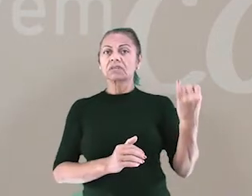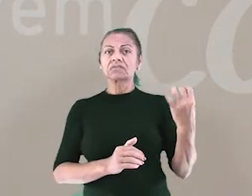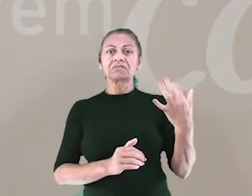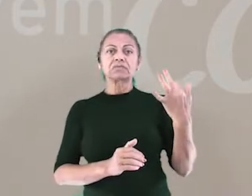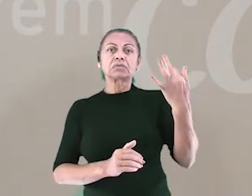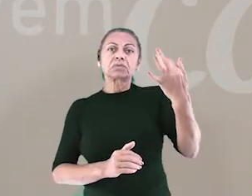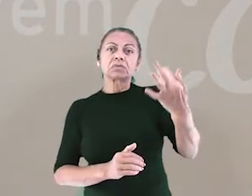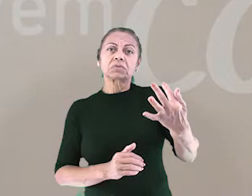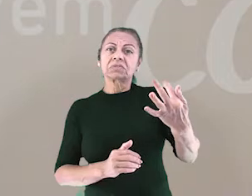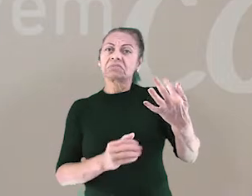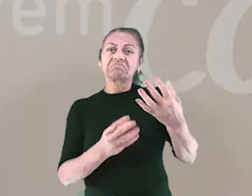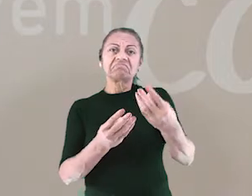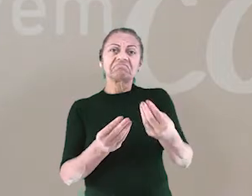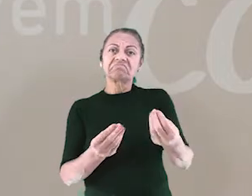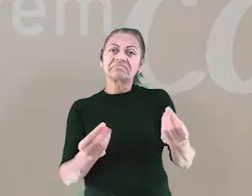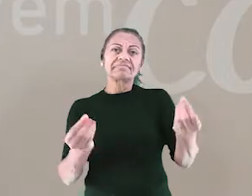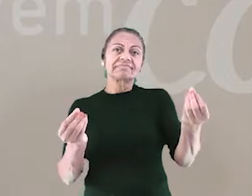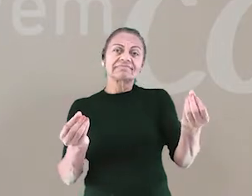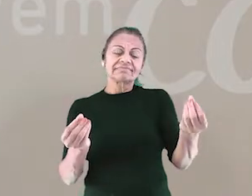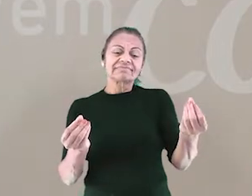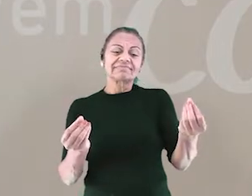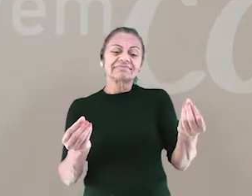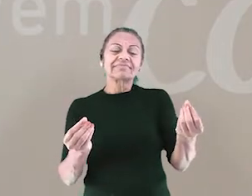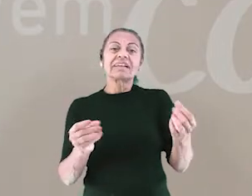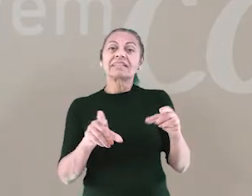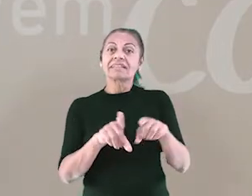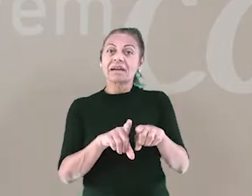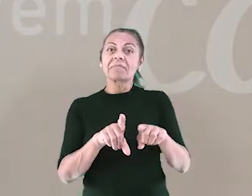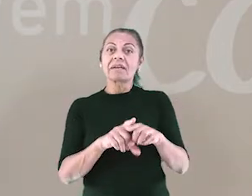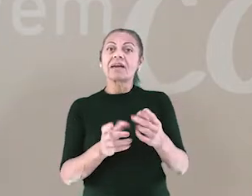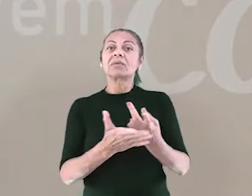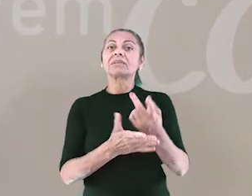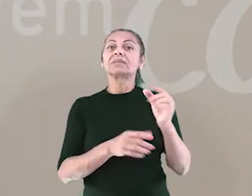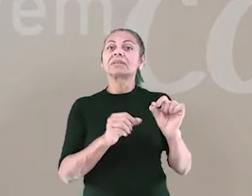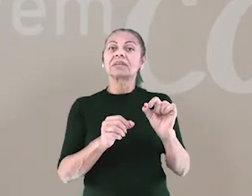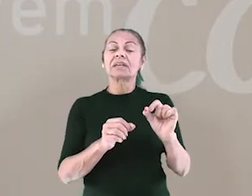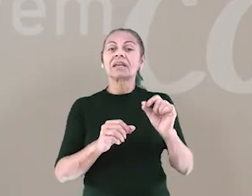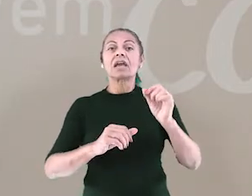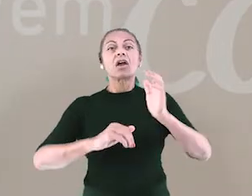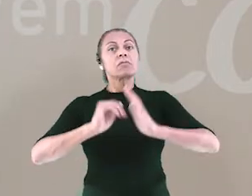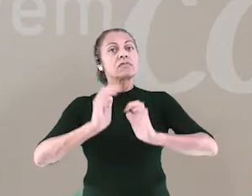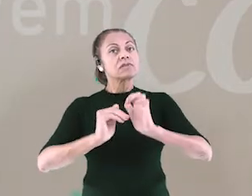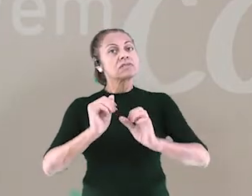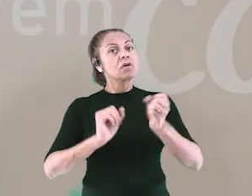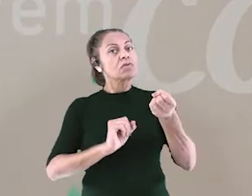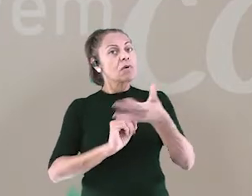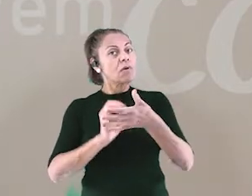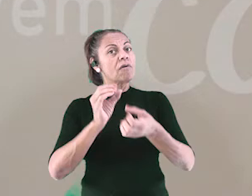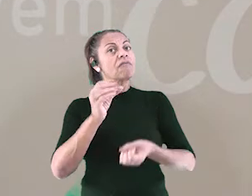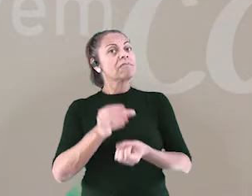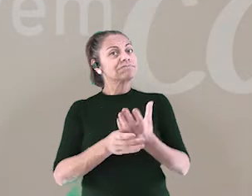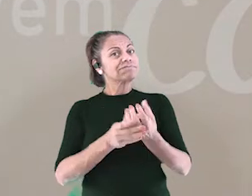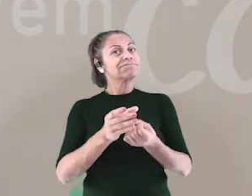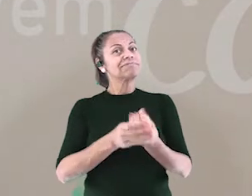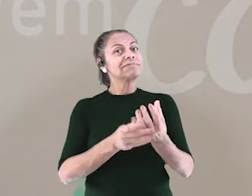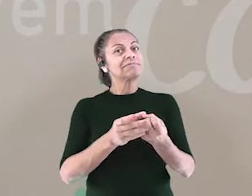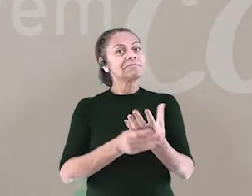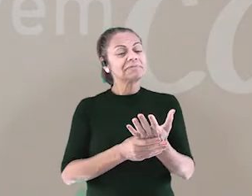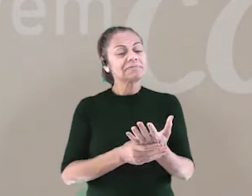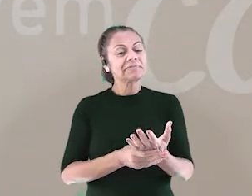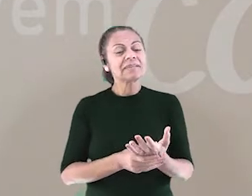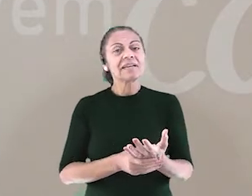tem um papel muito importante hoje pode não ser tão importante amanhã. E isso também acontece